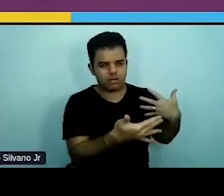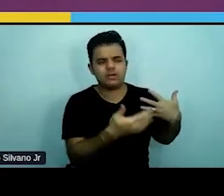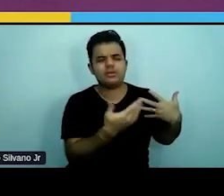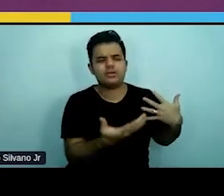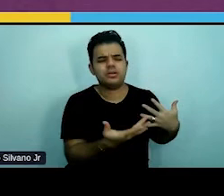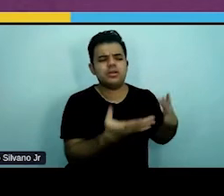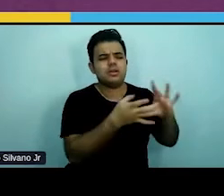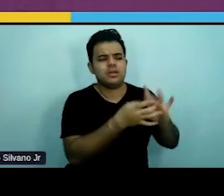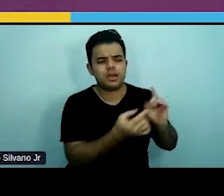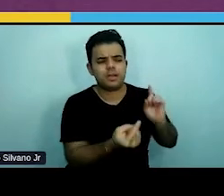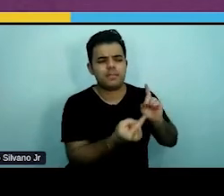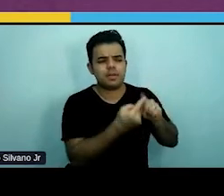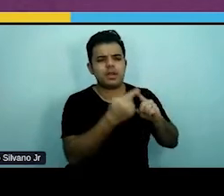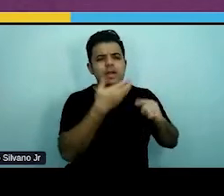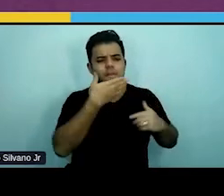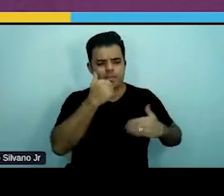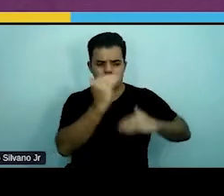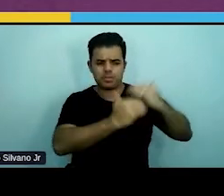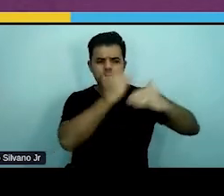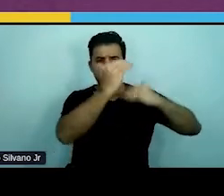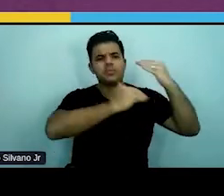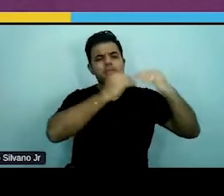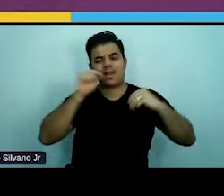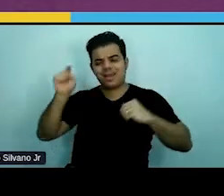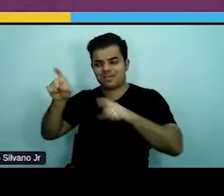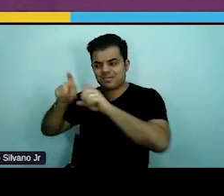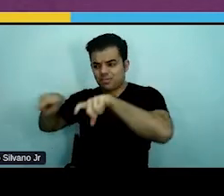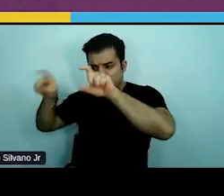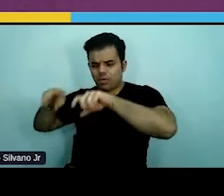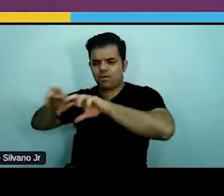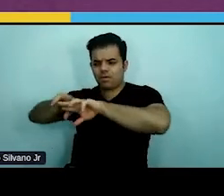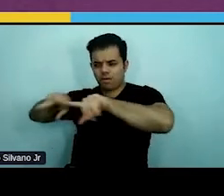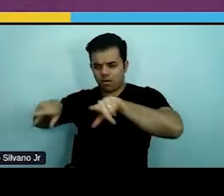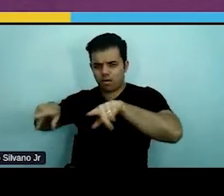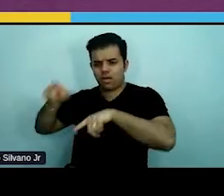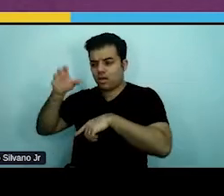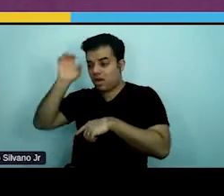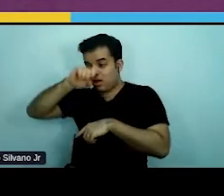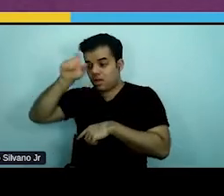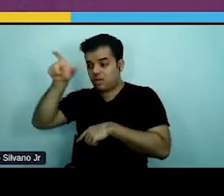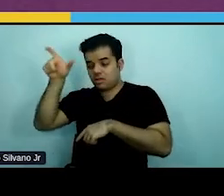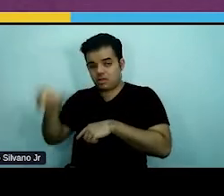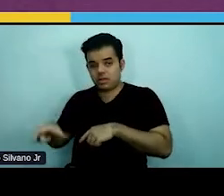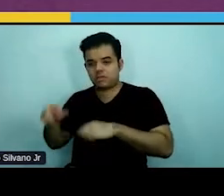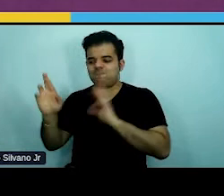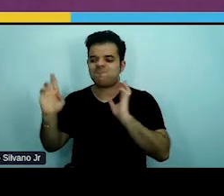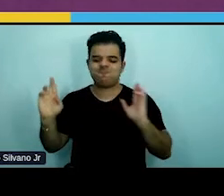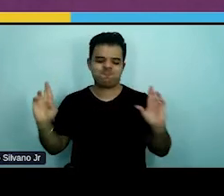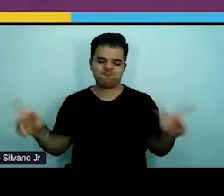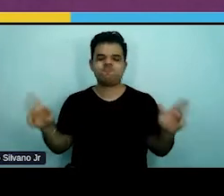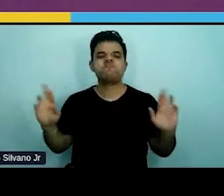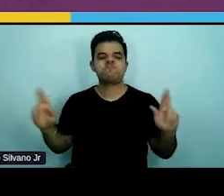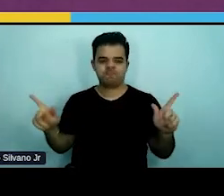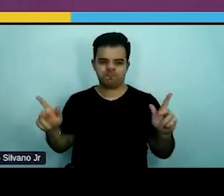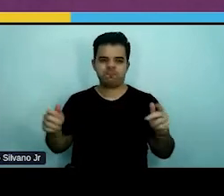relacionado a um melhor desempenho. Aqui no contexto de máquina, é um pouco diferente, tá